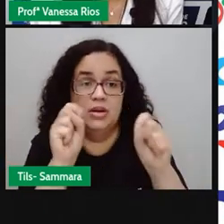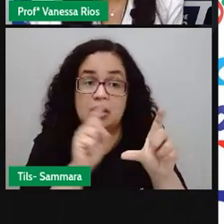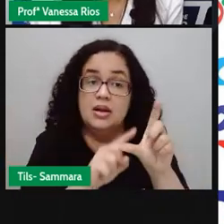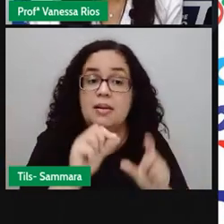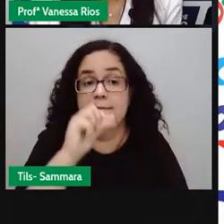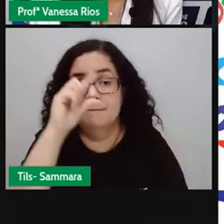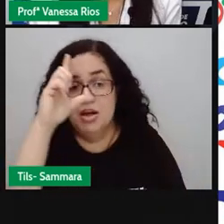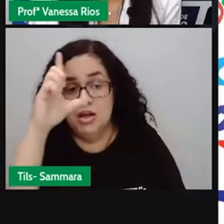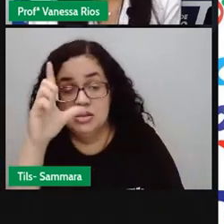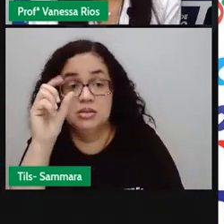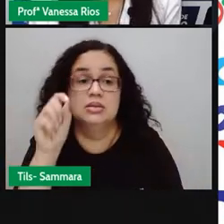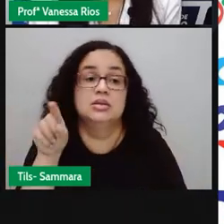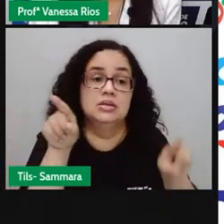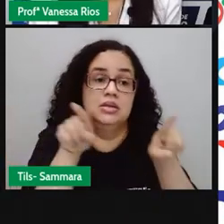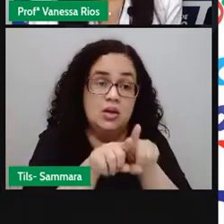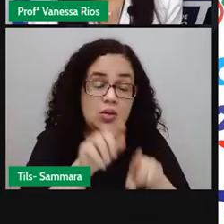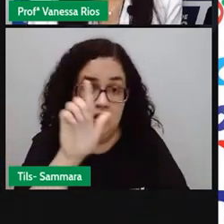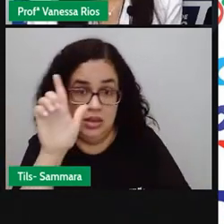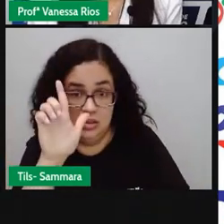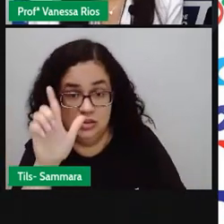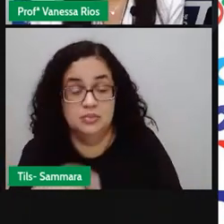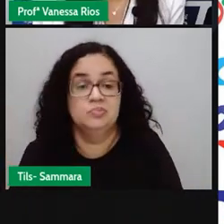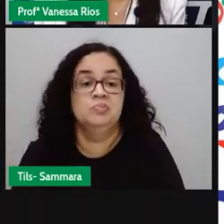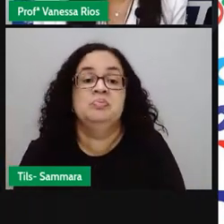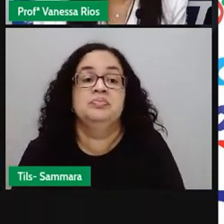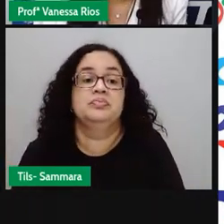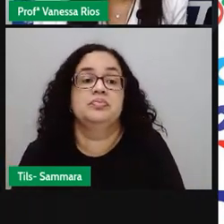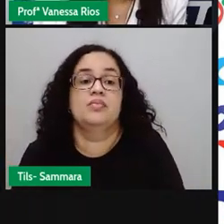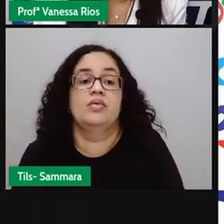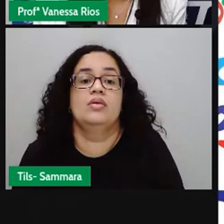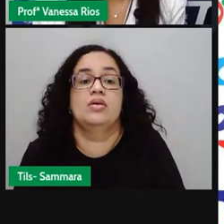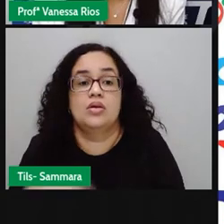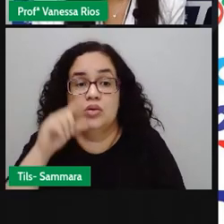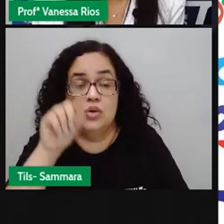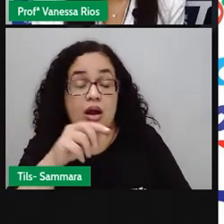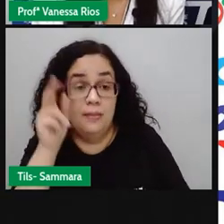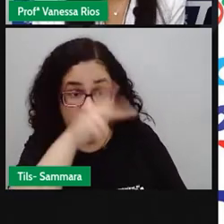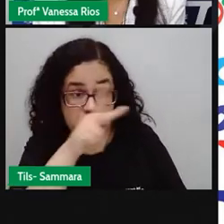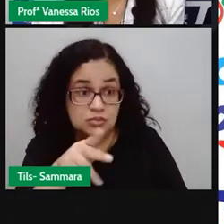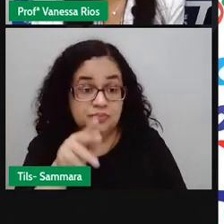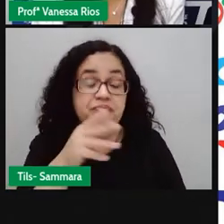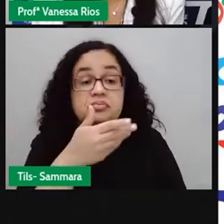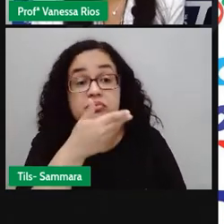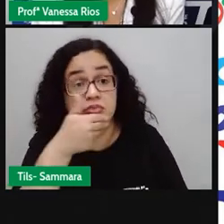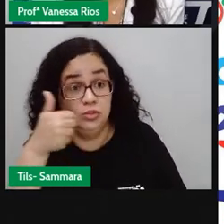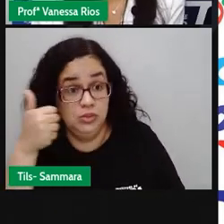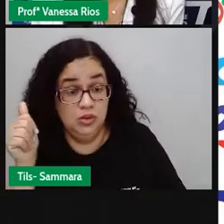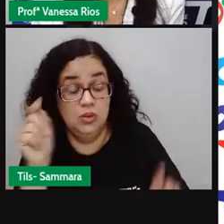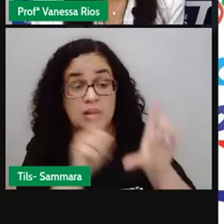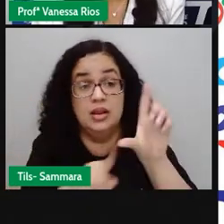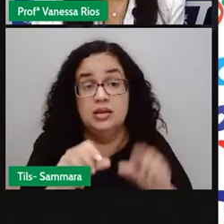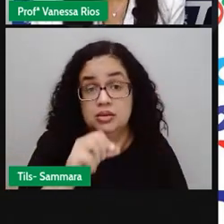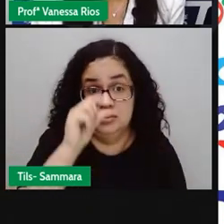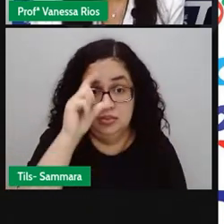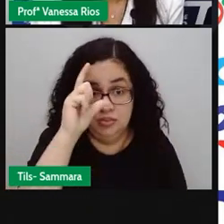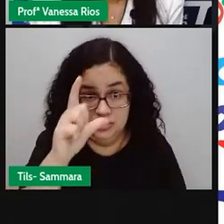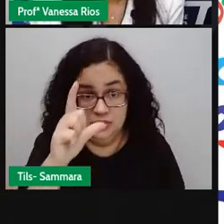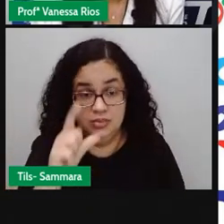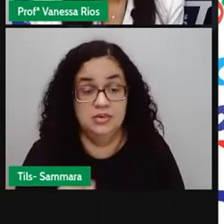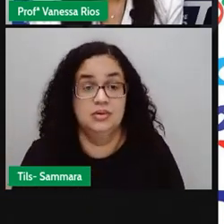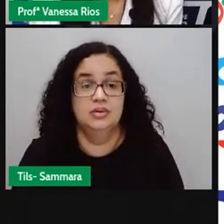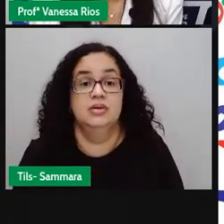usar a letra maiúscula, aí é o litro. E a Pró preferiu usar aí a letra maiúscula para ficar mais fácil